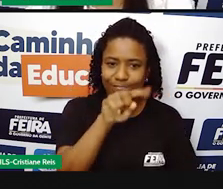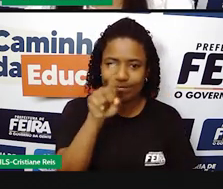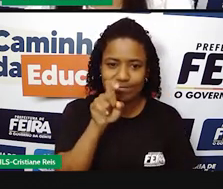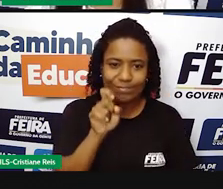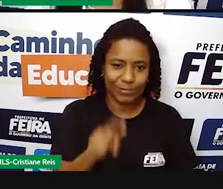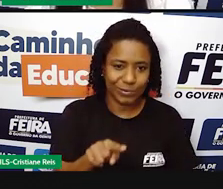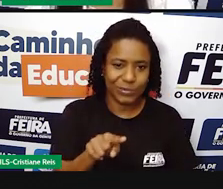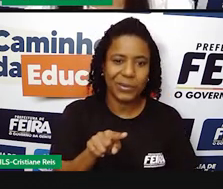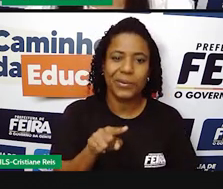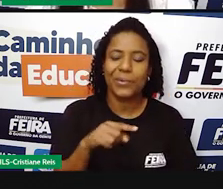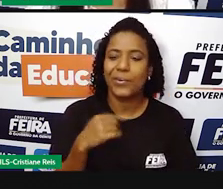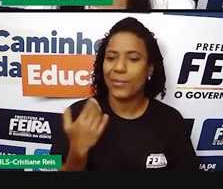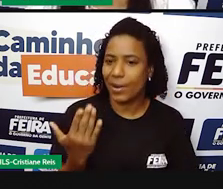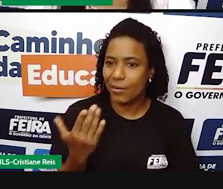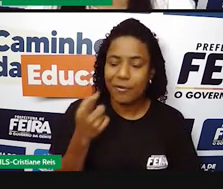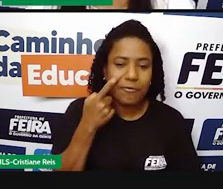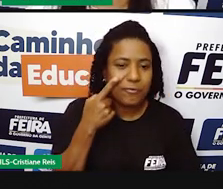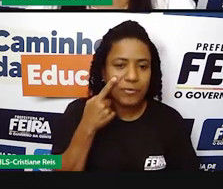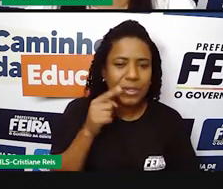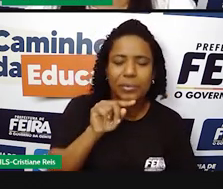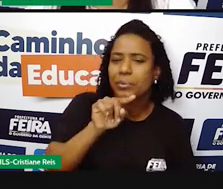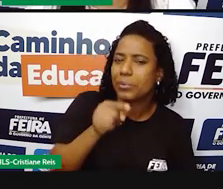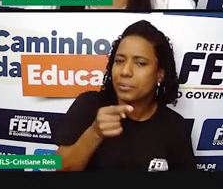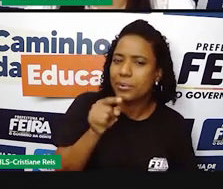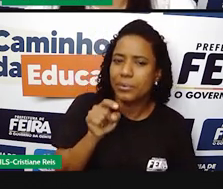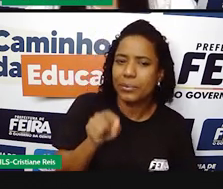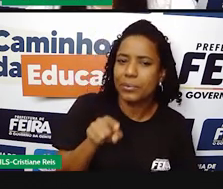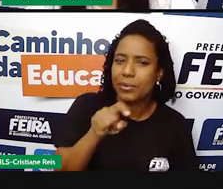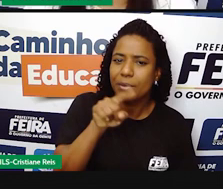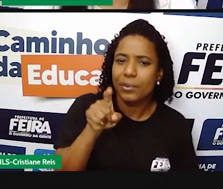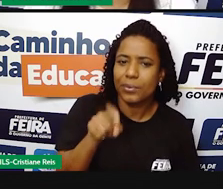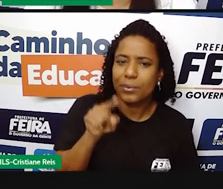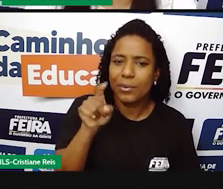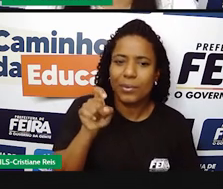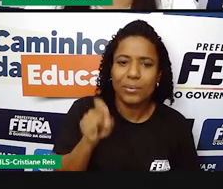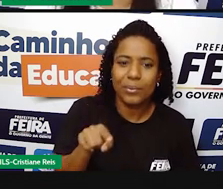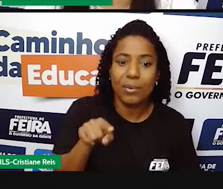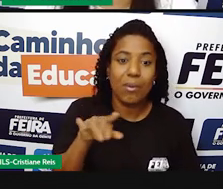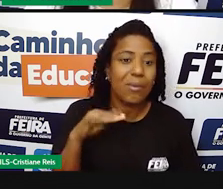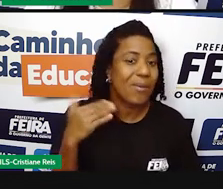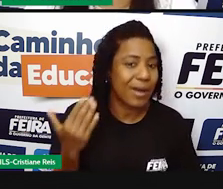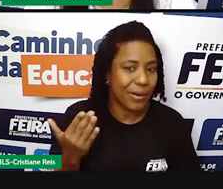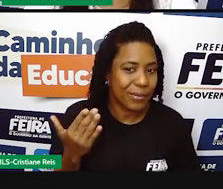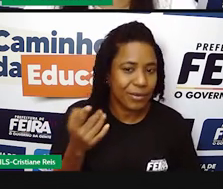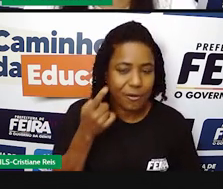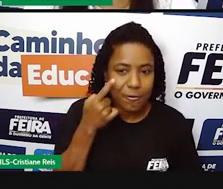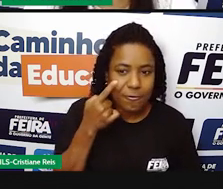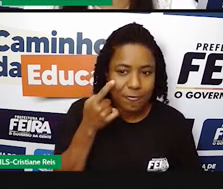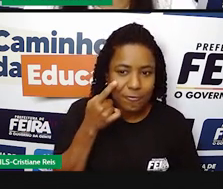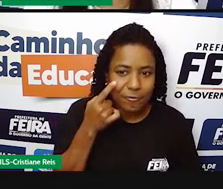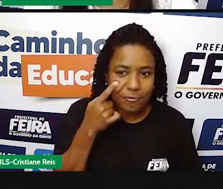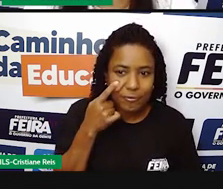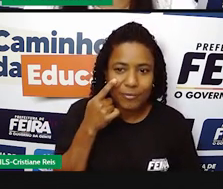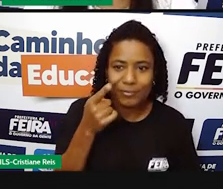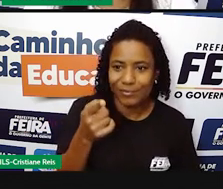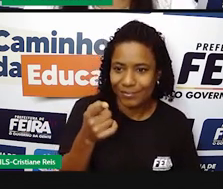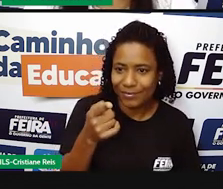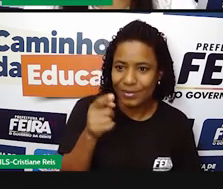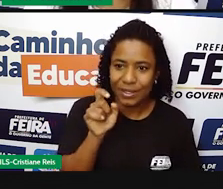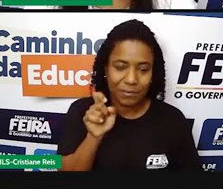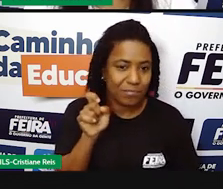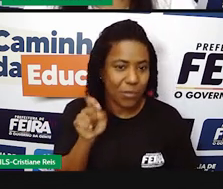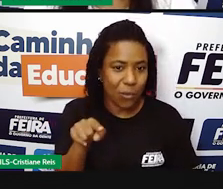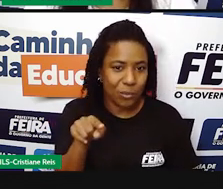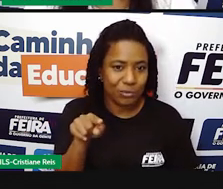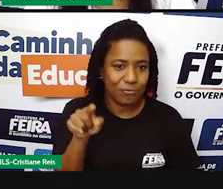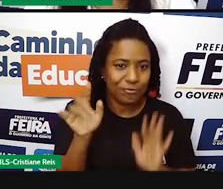as pontuações que aparecem no texto? Então, a gente consegue identificar aqui, observando, ó, um ponto